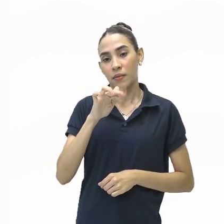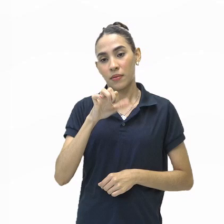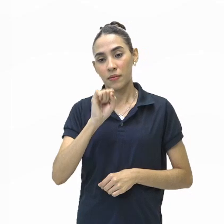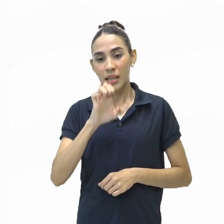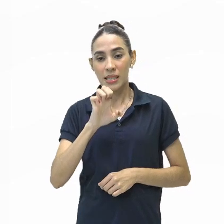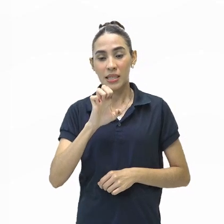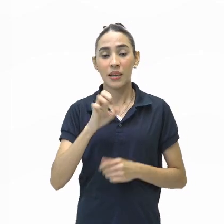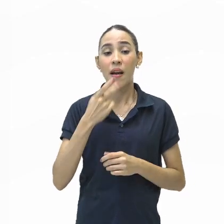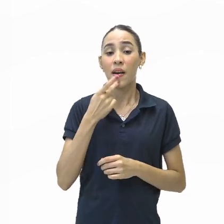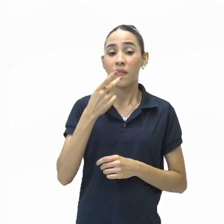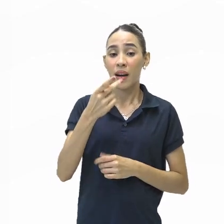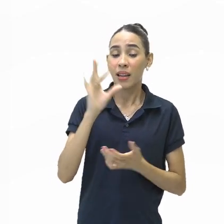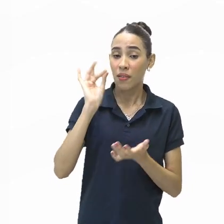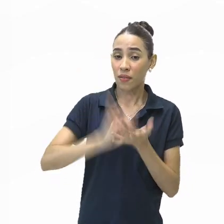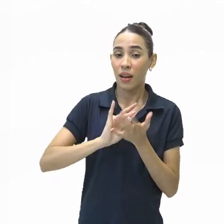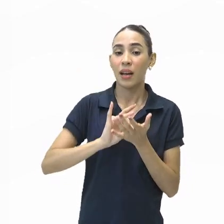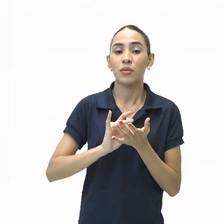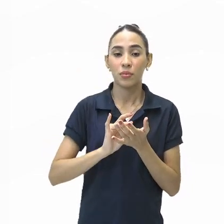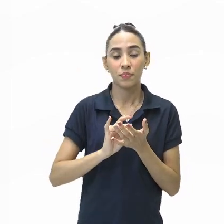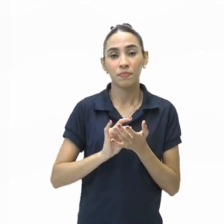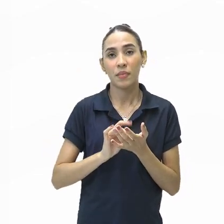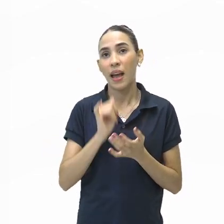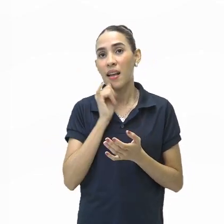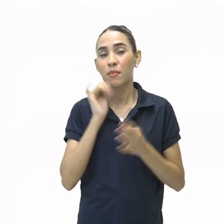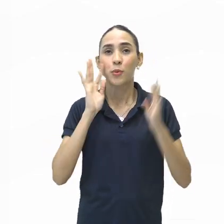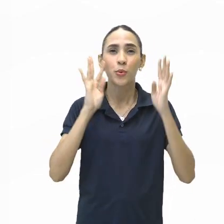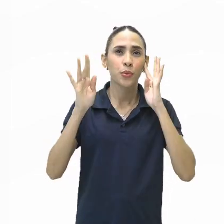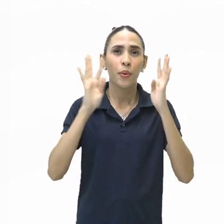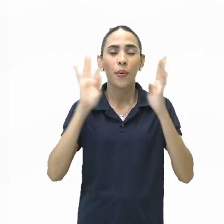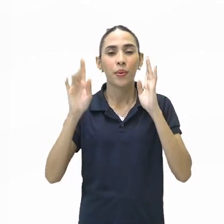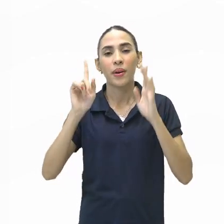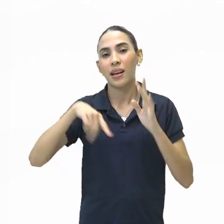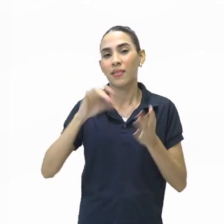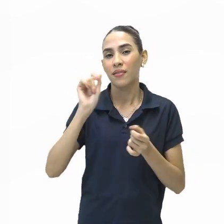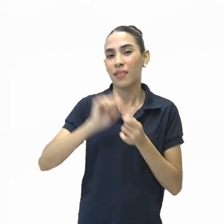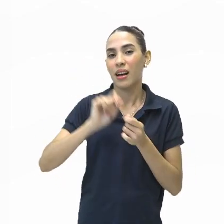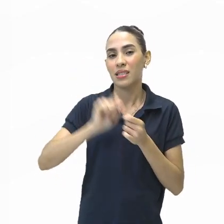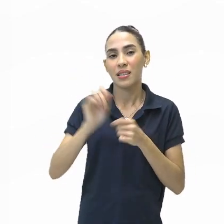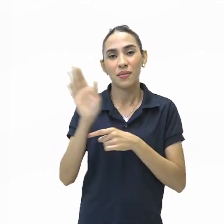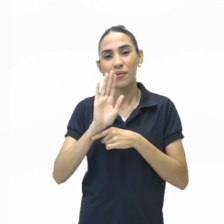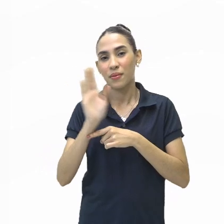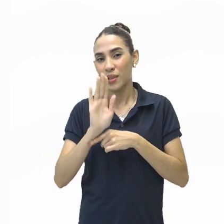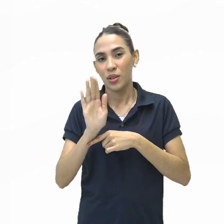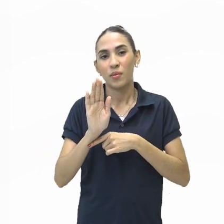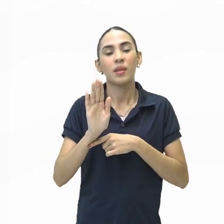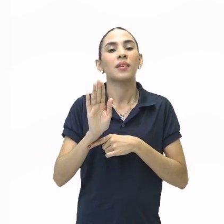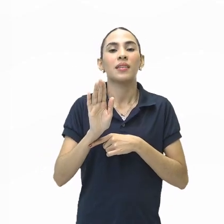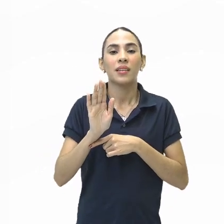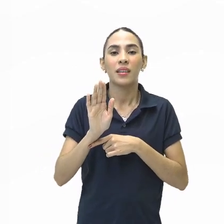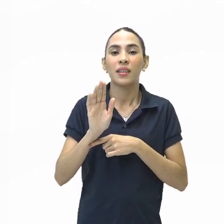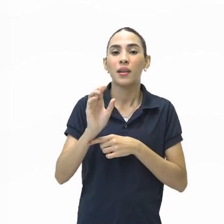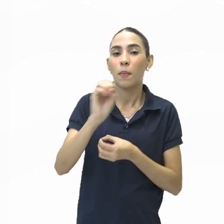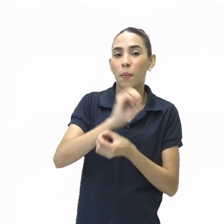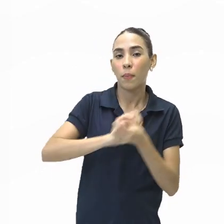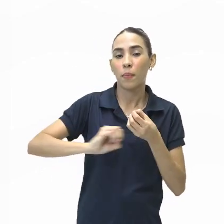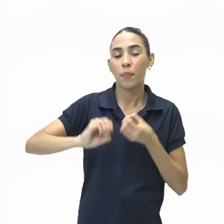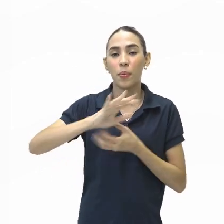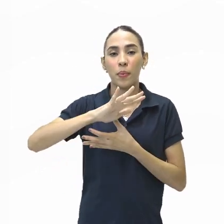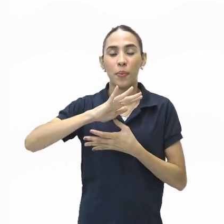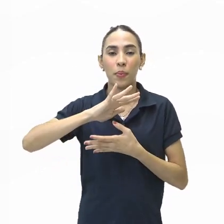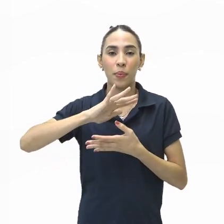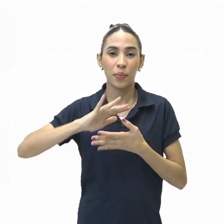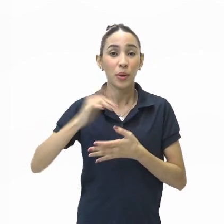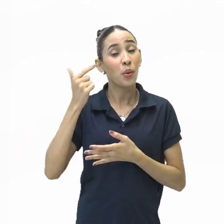Christopher Nolan, alegando que, sei lá, o sonho dele era fazer um filme no espaço e ele acabou